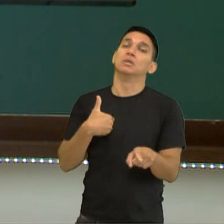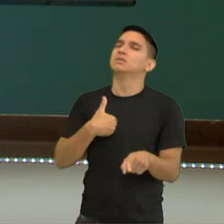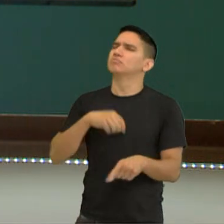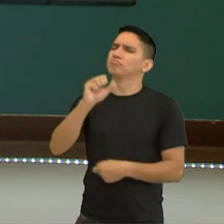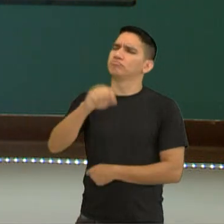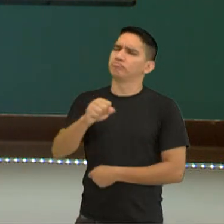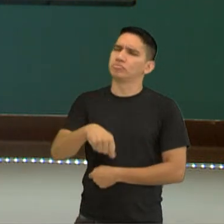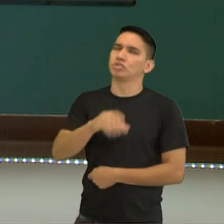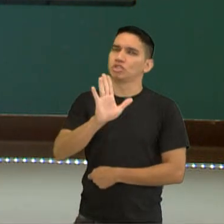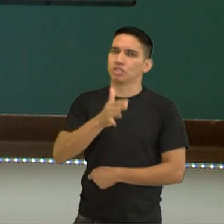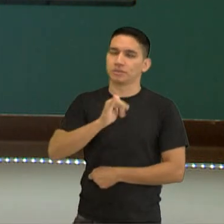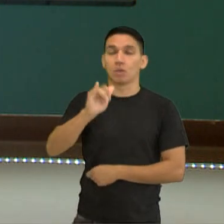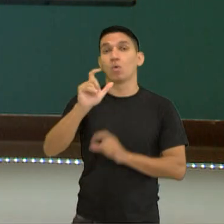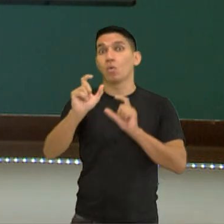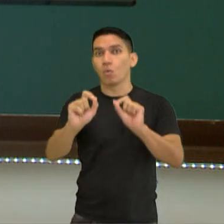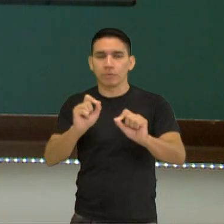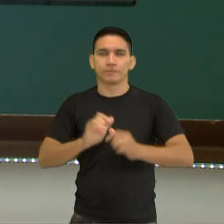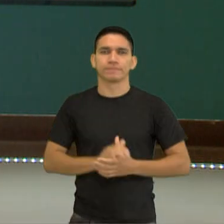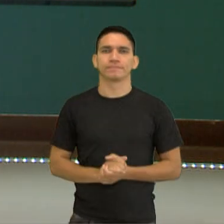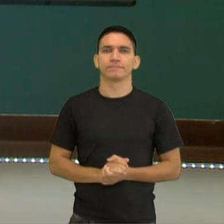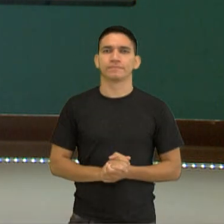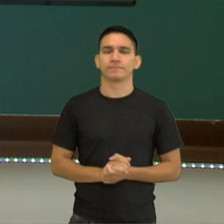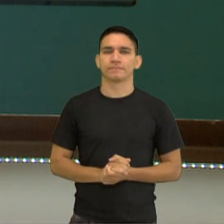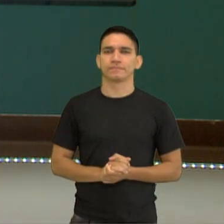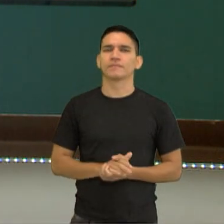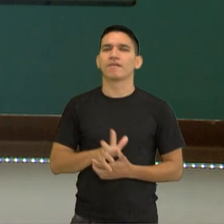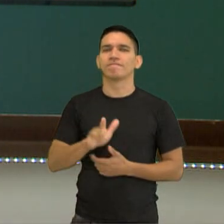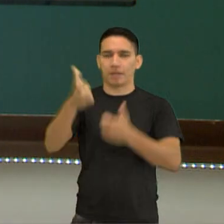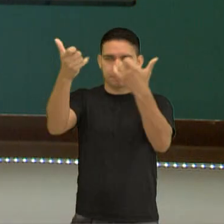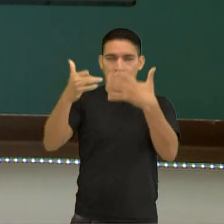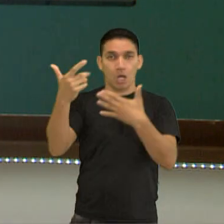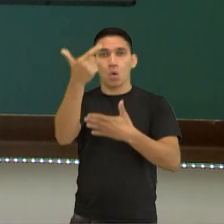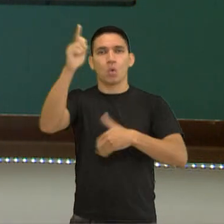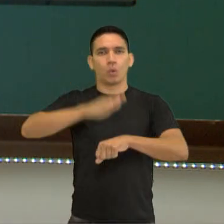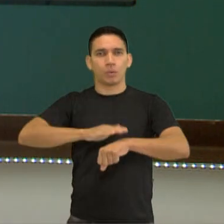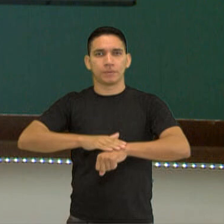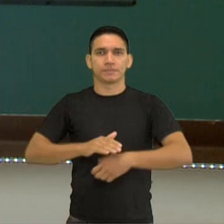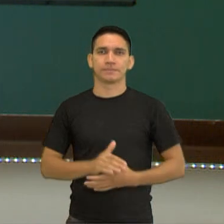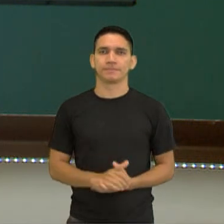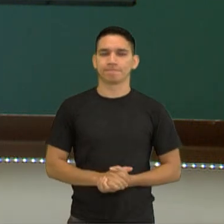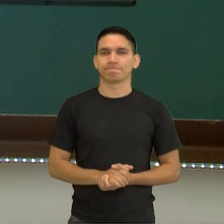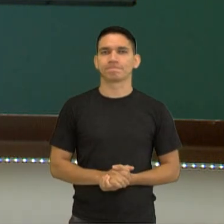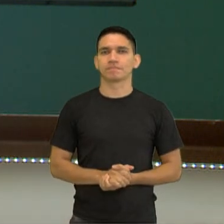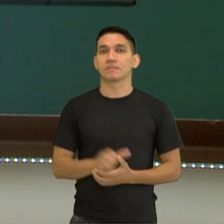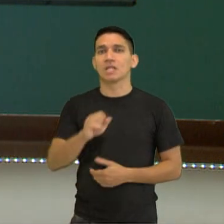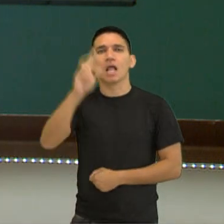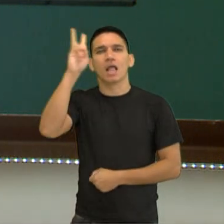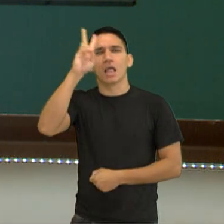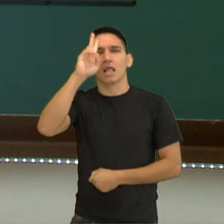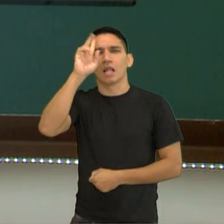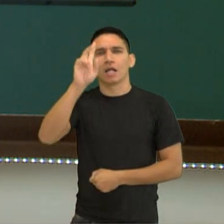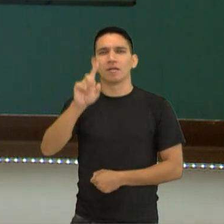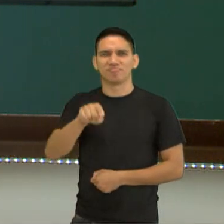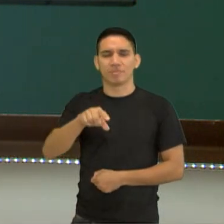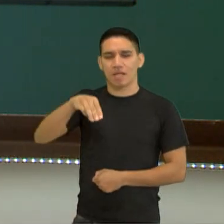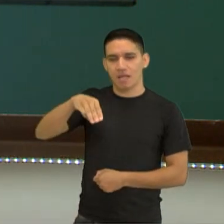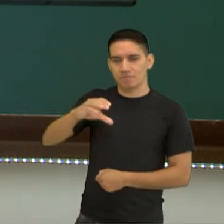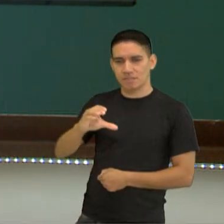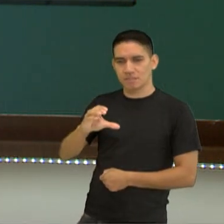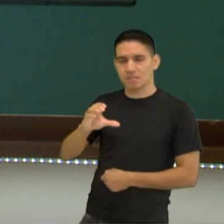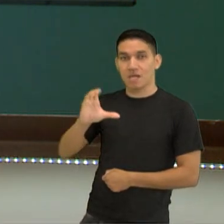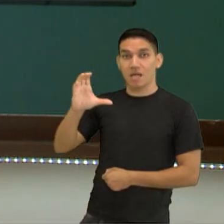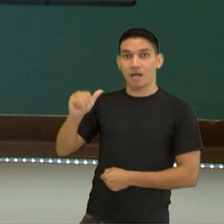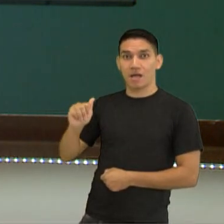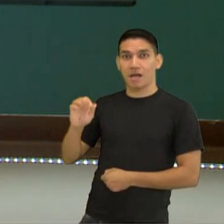você já falou. E vamos falar em outro momento, para quem lembra do MC Catra e os